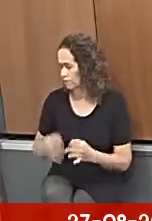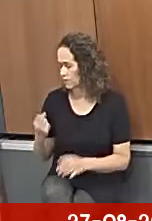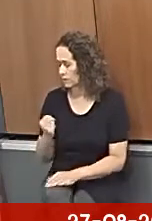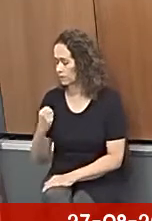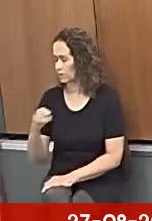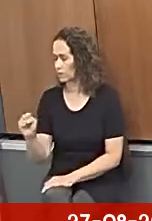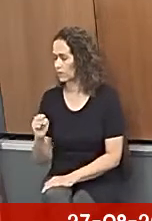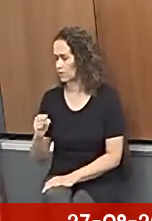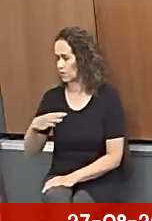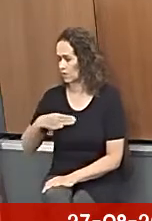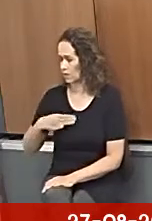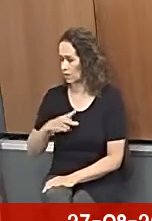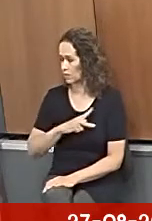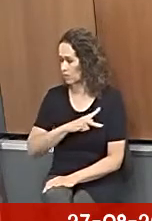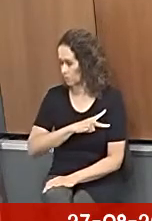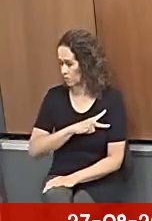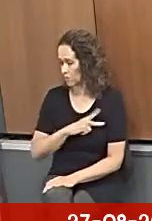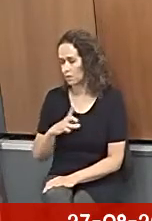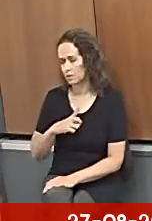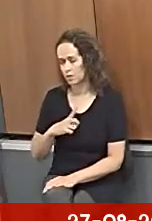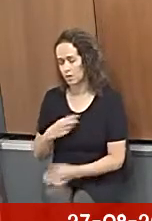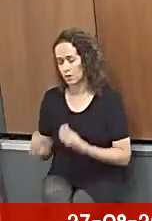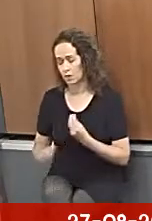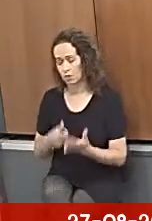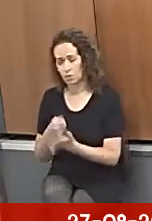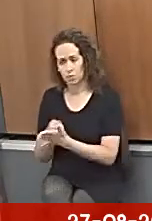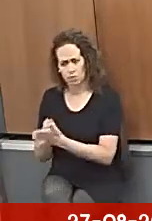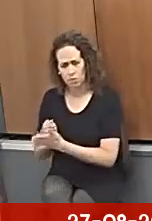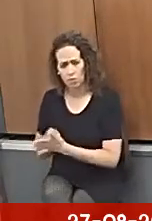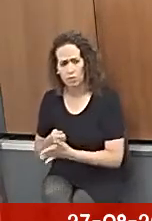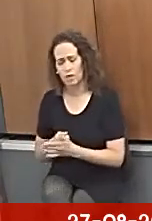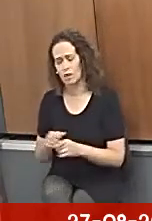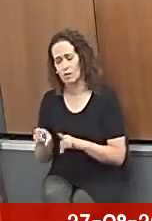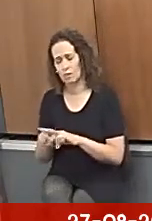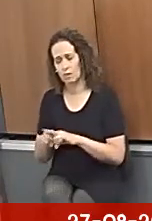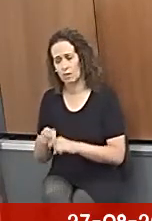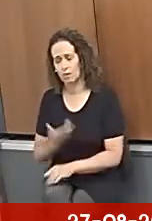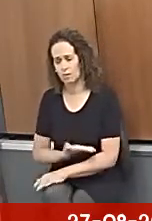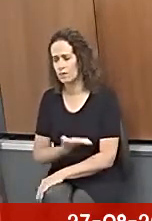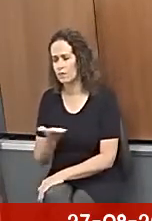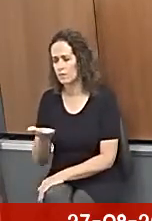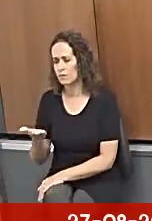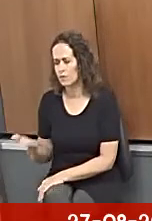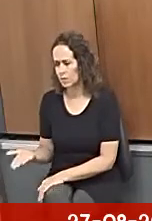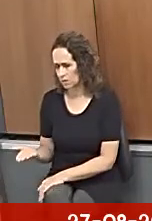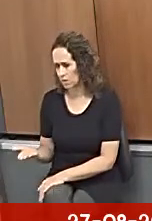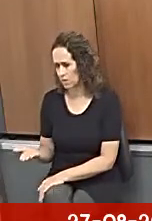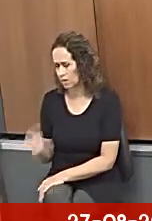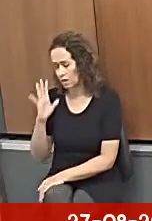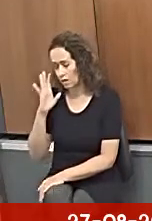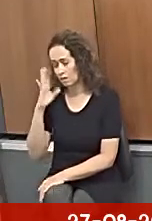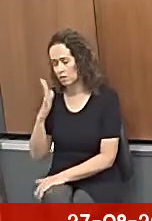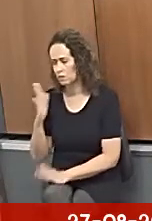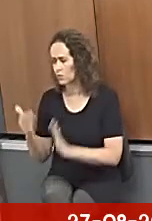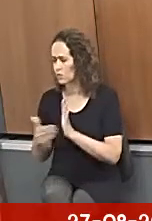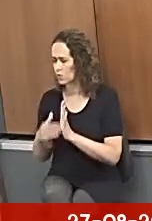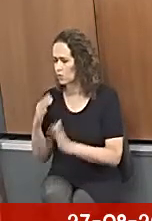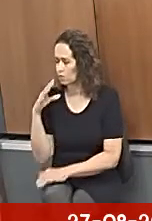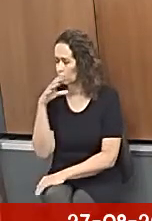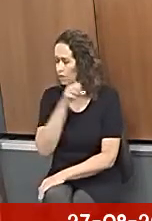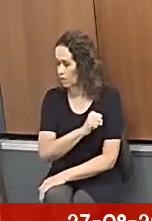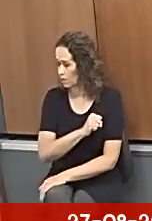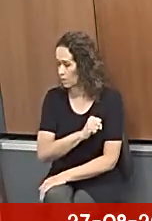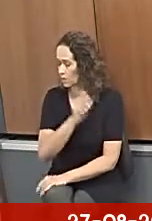em mecanismos legais para isso até de cobrança legal para isso é você deixa tudo mais rápido mais célere e as pessoas que